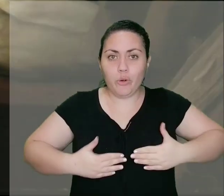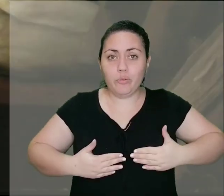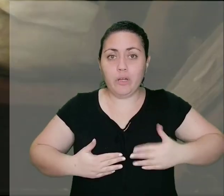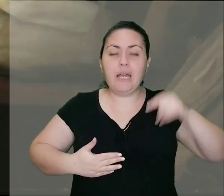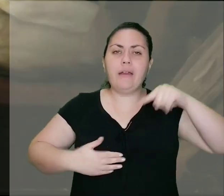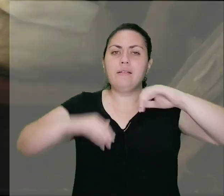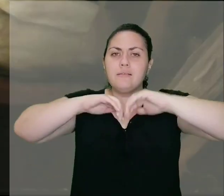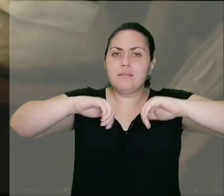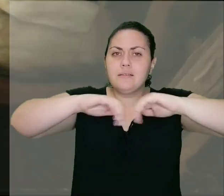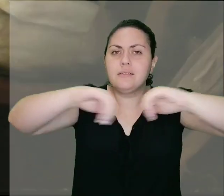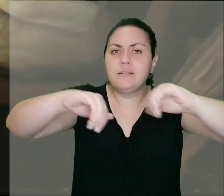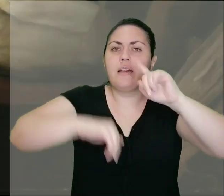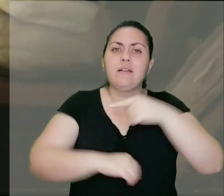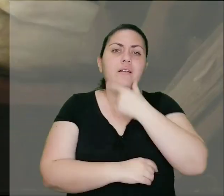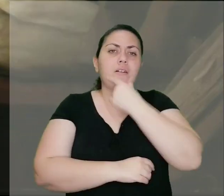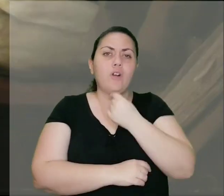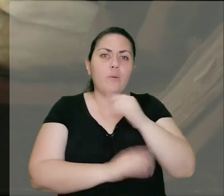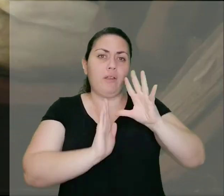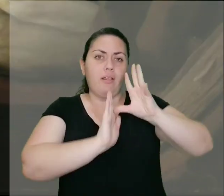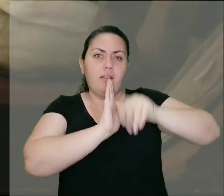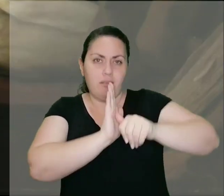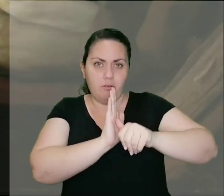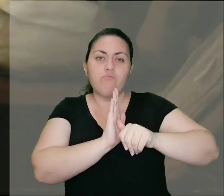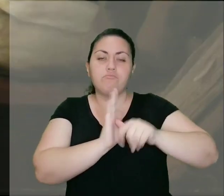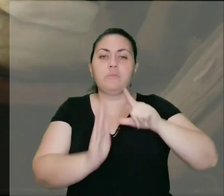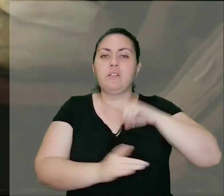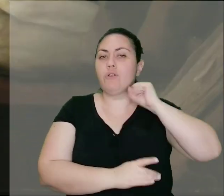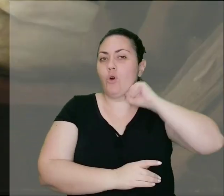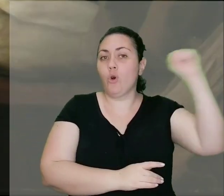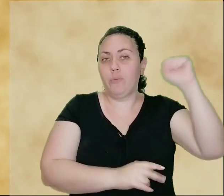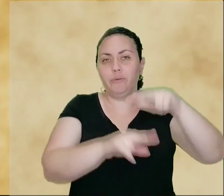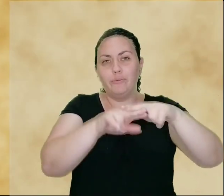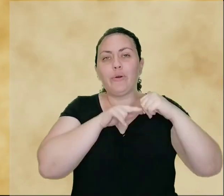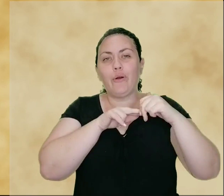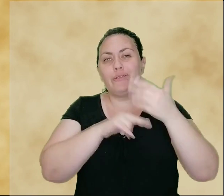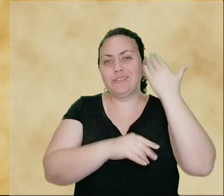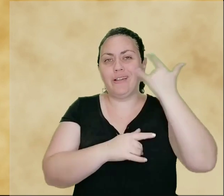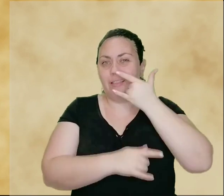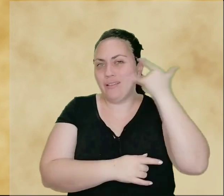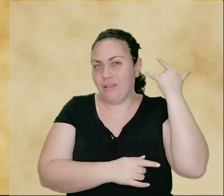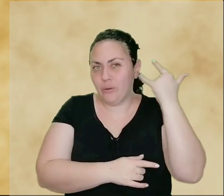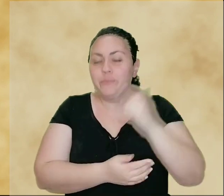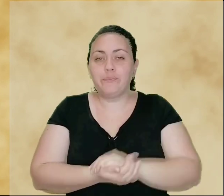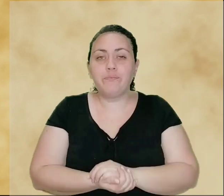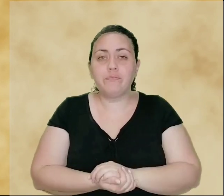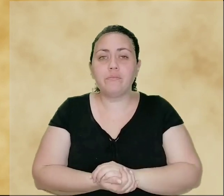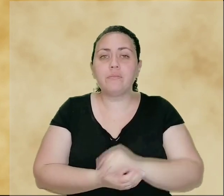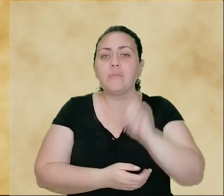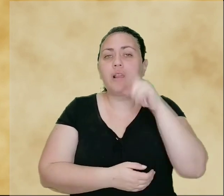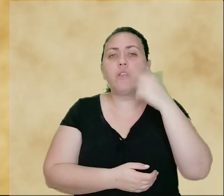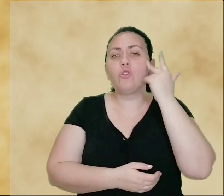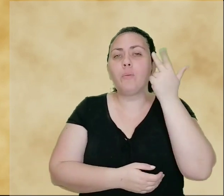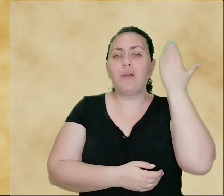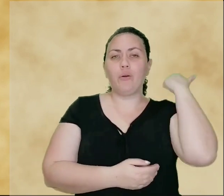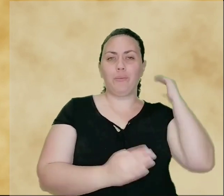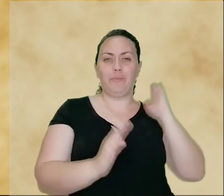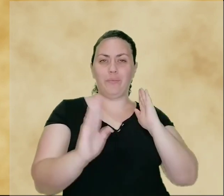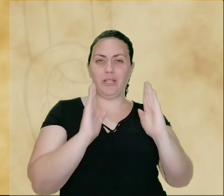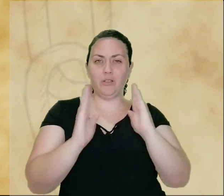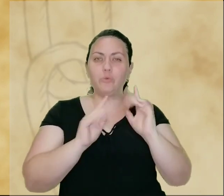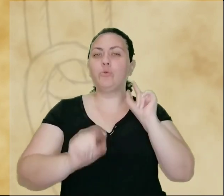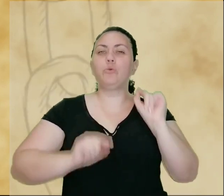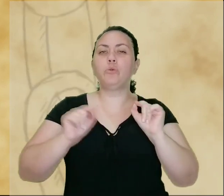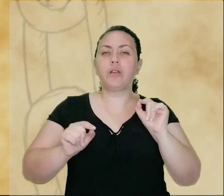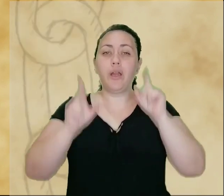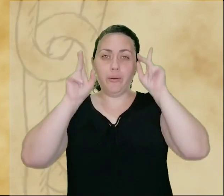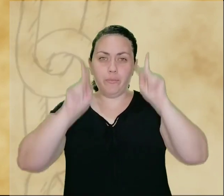corpo dissecado pertencia a Aris Kint, um ladrão que havia sido enforcado por roubo. Naquela época, era comum que os corpos dissecados para o estudo